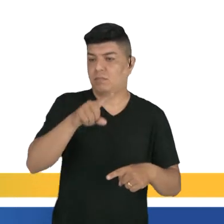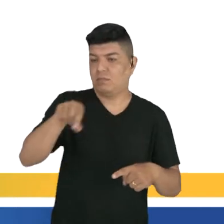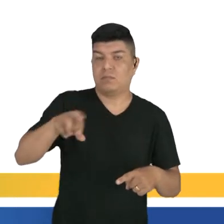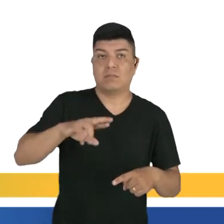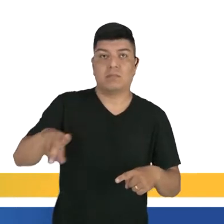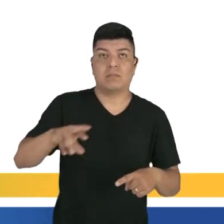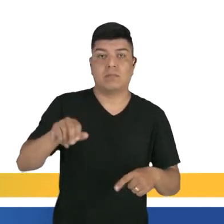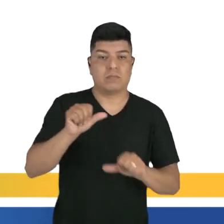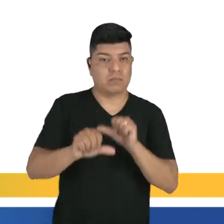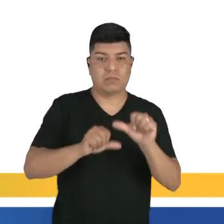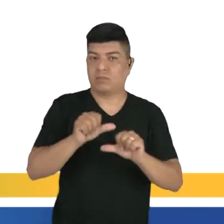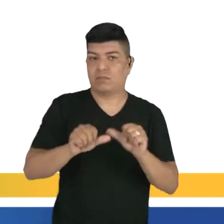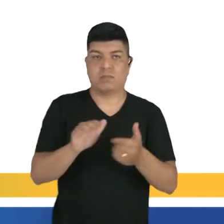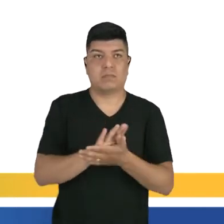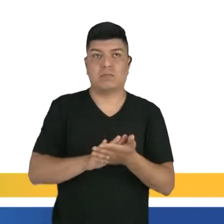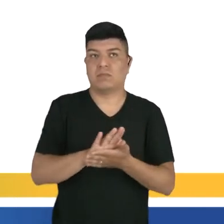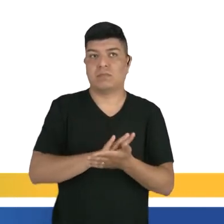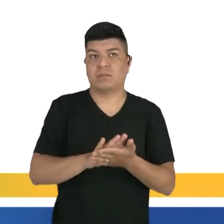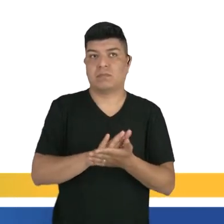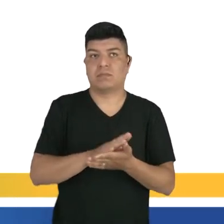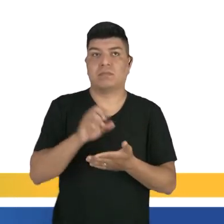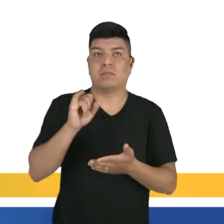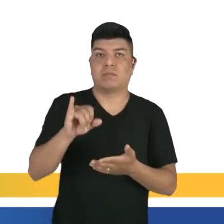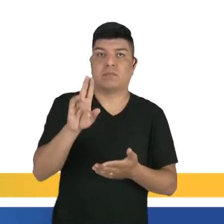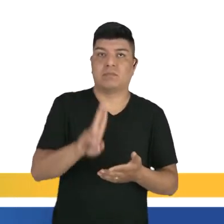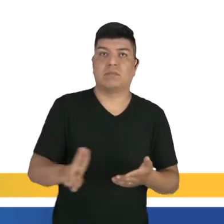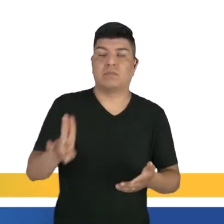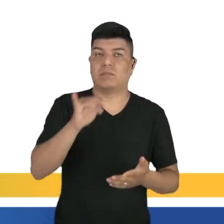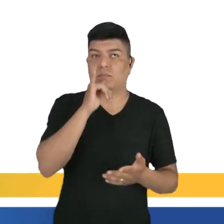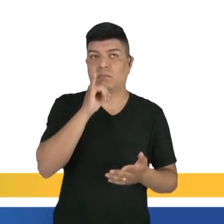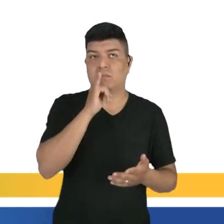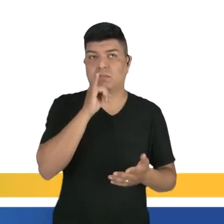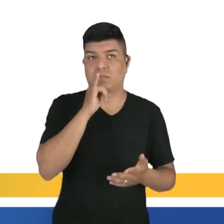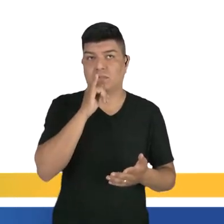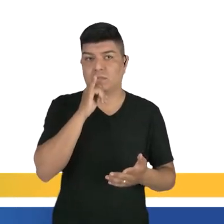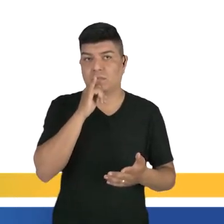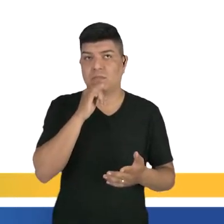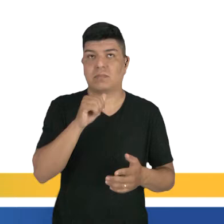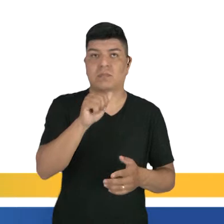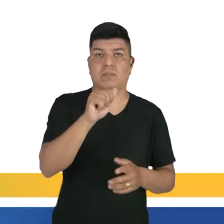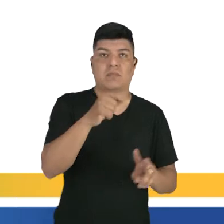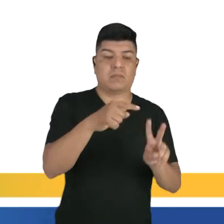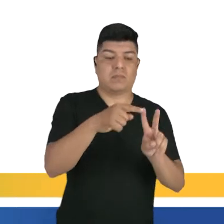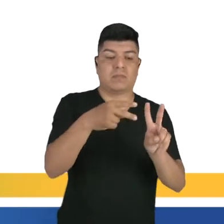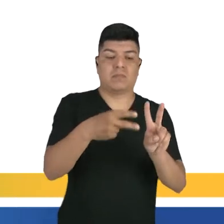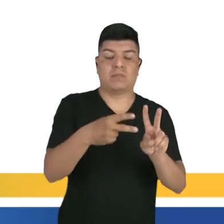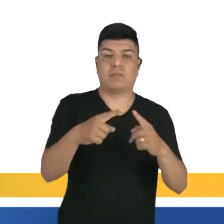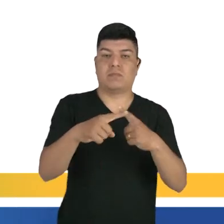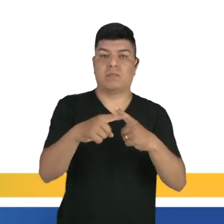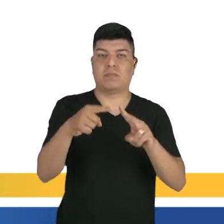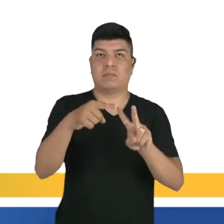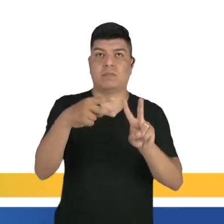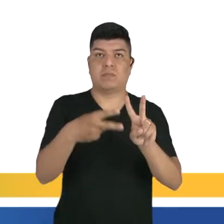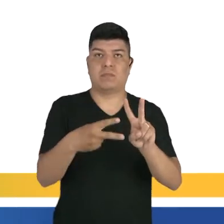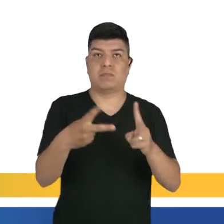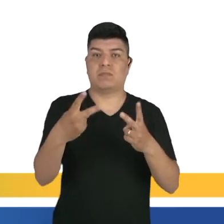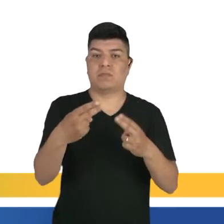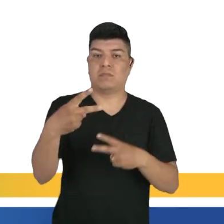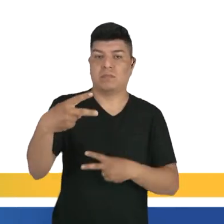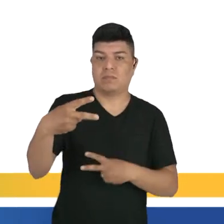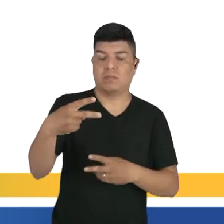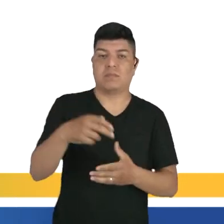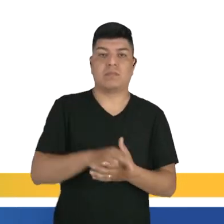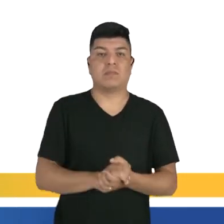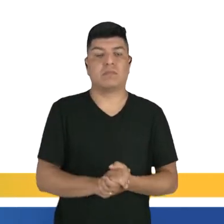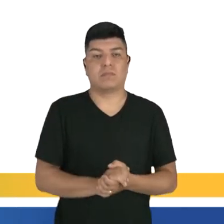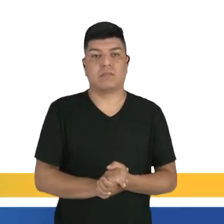não altero a fração. Então, se eu pego, por exemplo, a raiz de 2 e multiplico pela raiz de 2, eu sei que isso dá